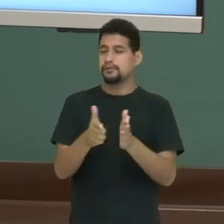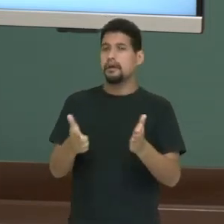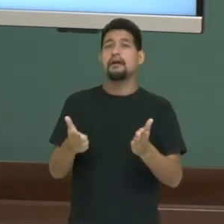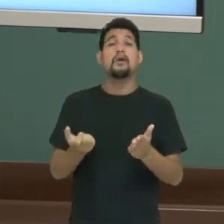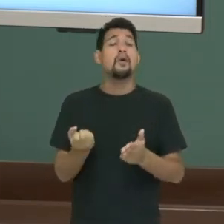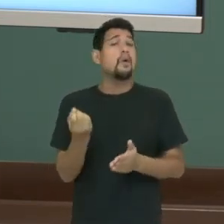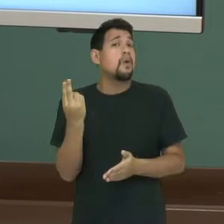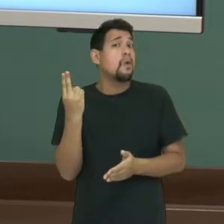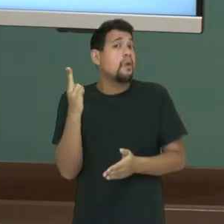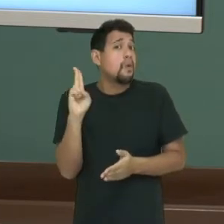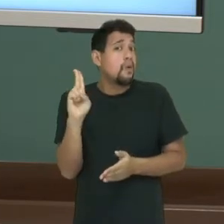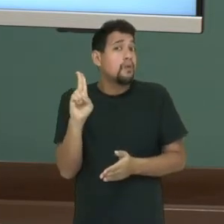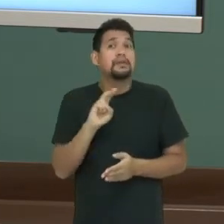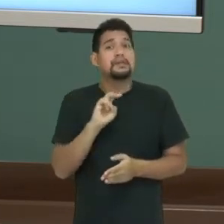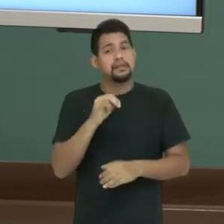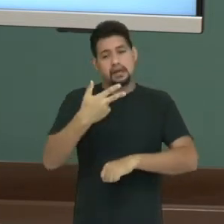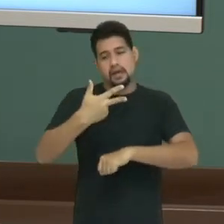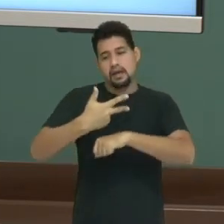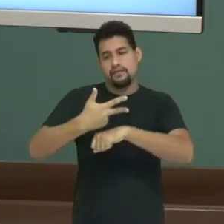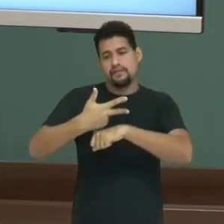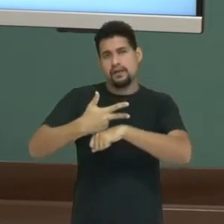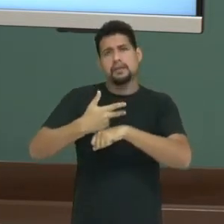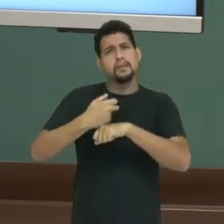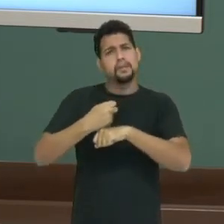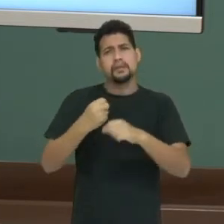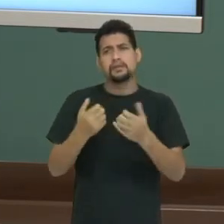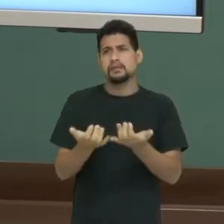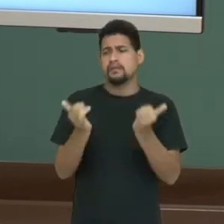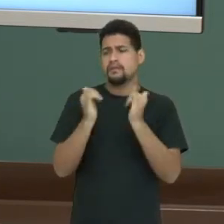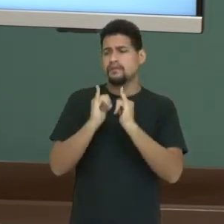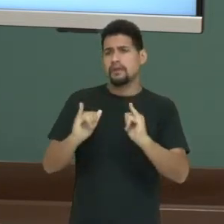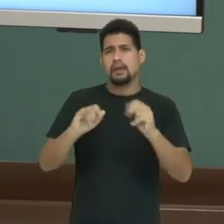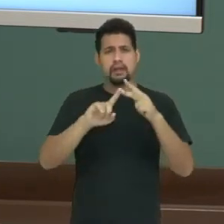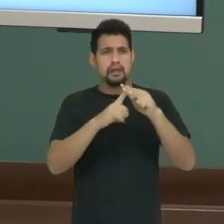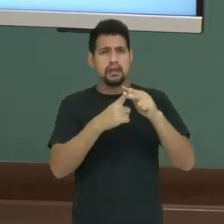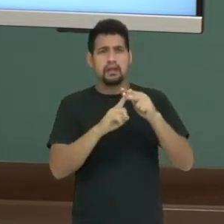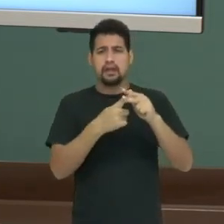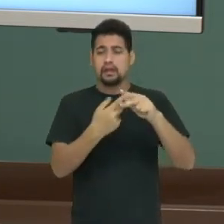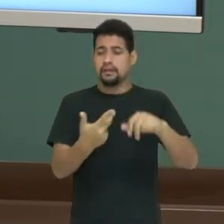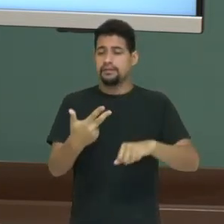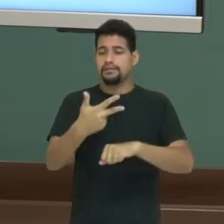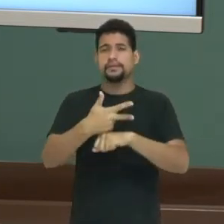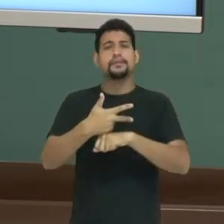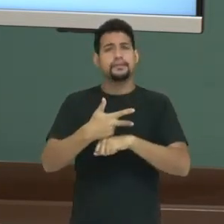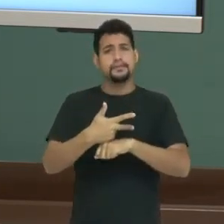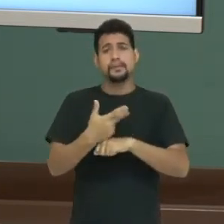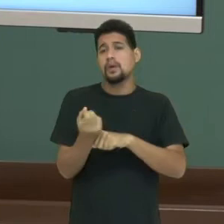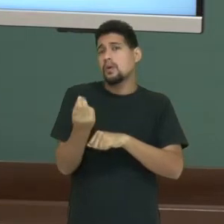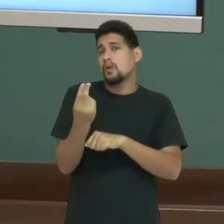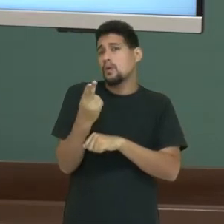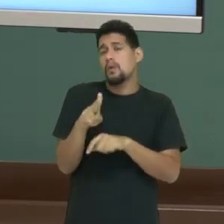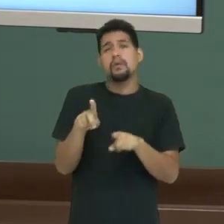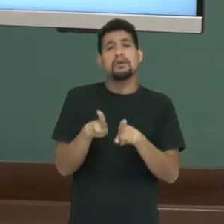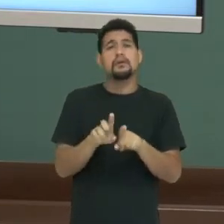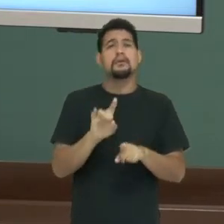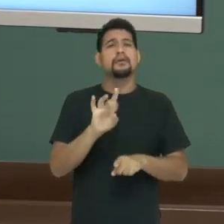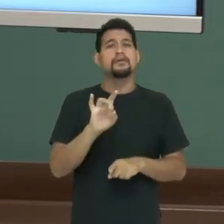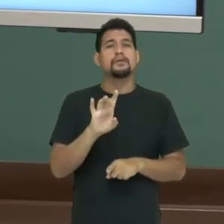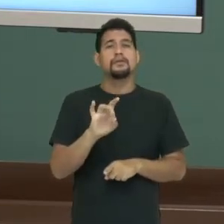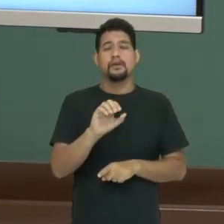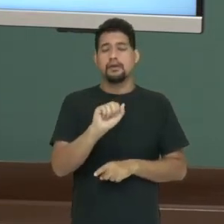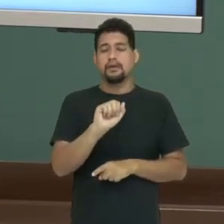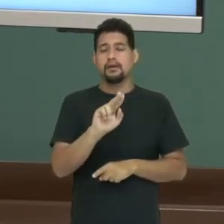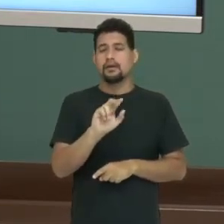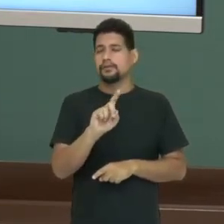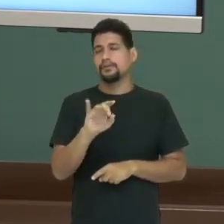ou também, se ela foi gravada, ela pode ser divulgada e editada através de um vídeo, ou através apenas de um áudio